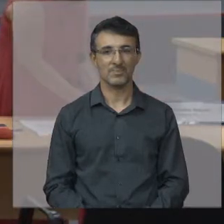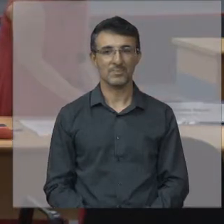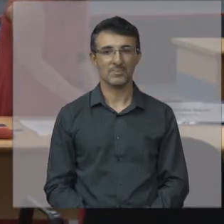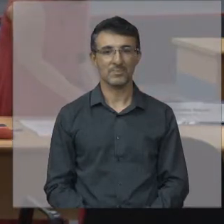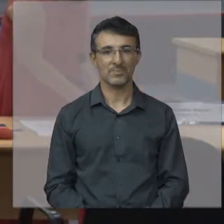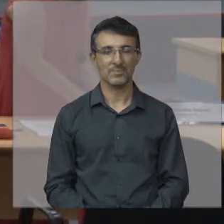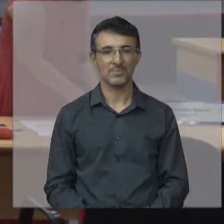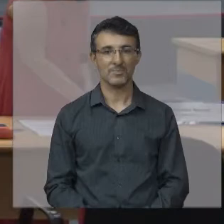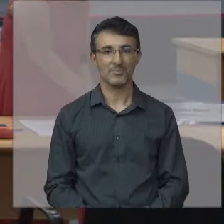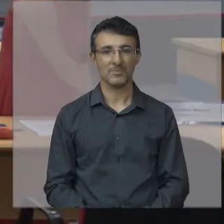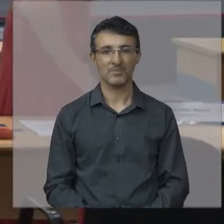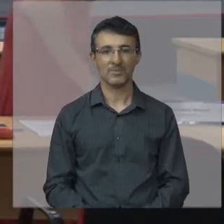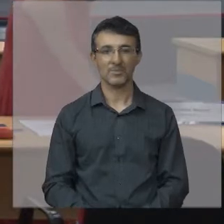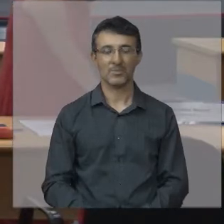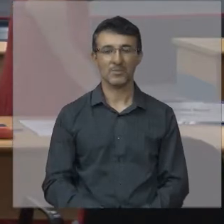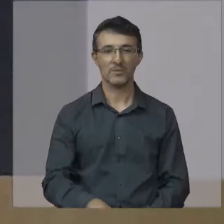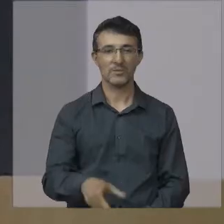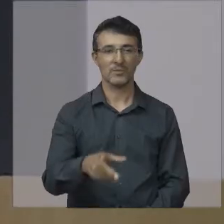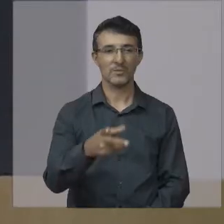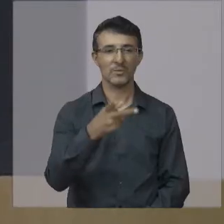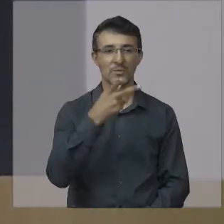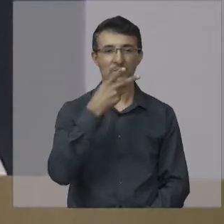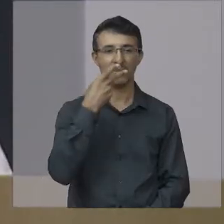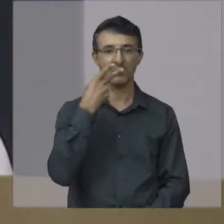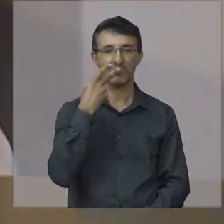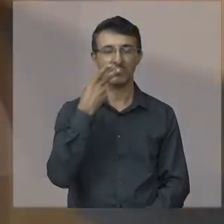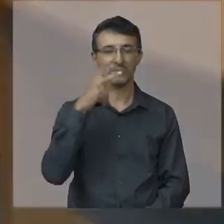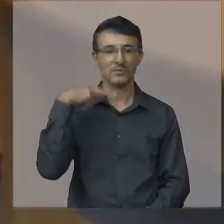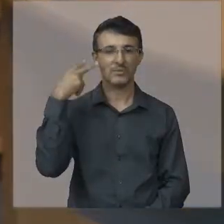Com a palavra, o senhor Robertinho da Padaria.